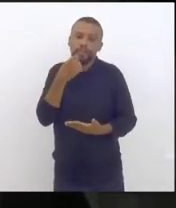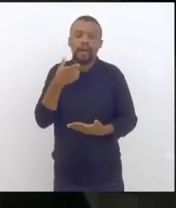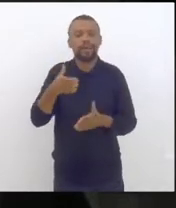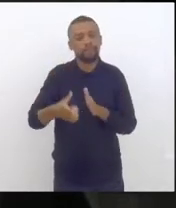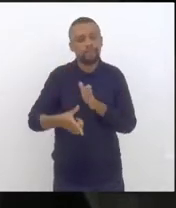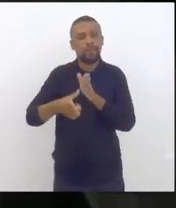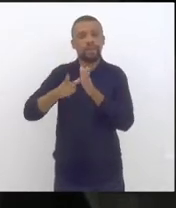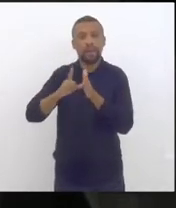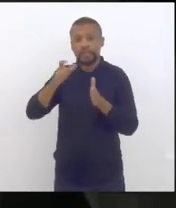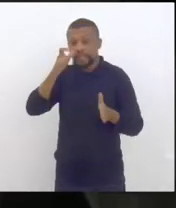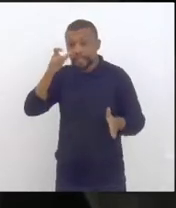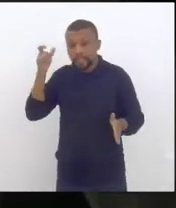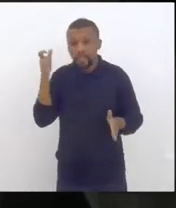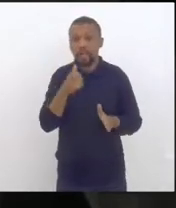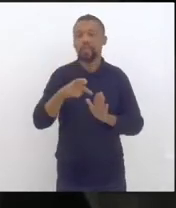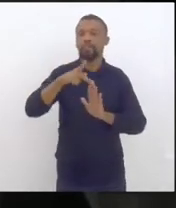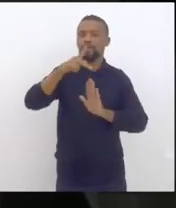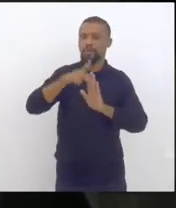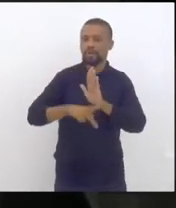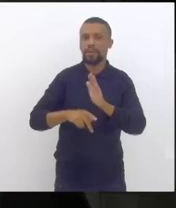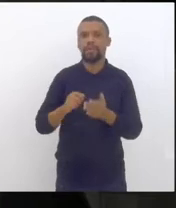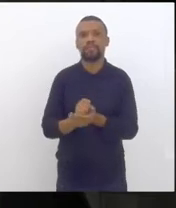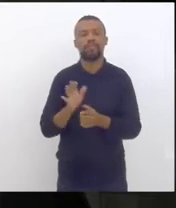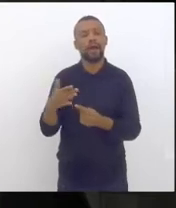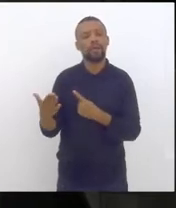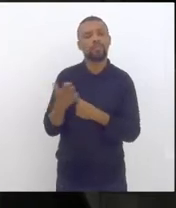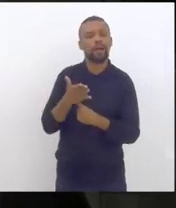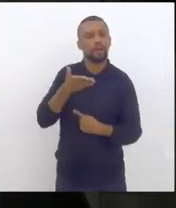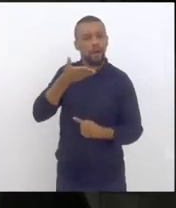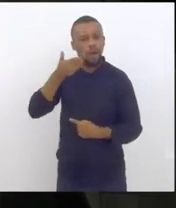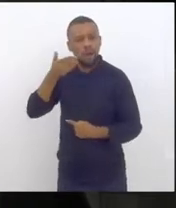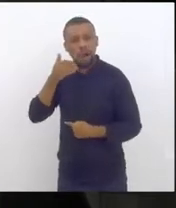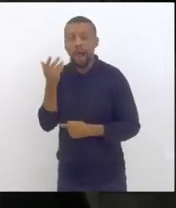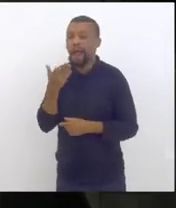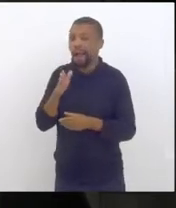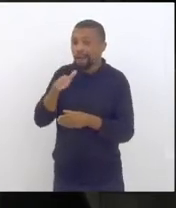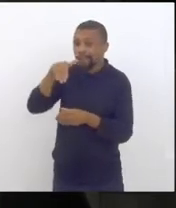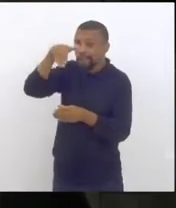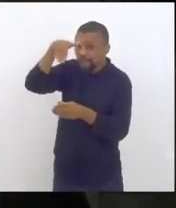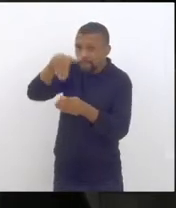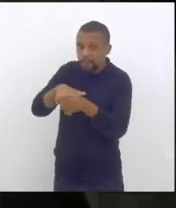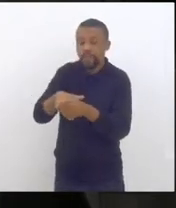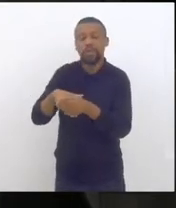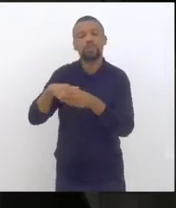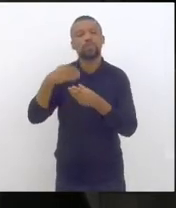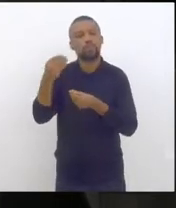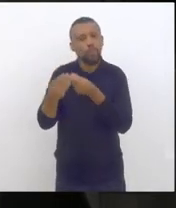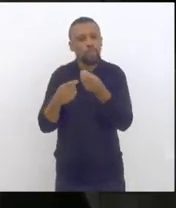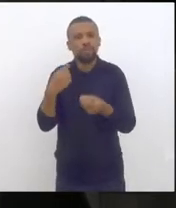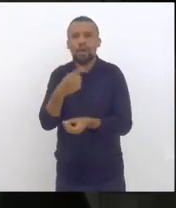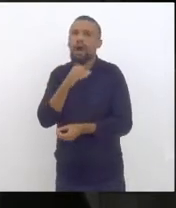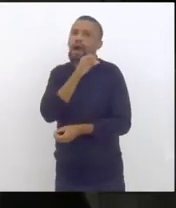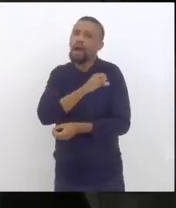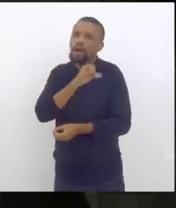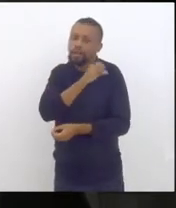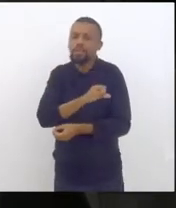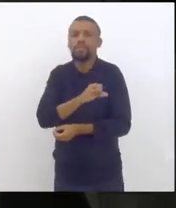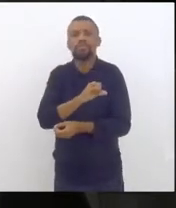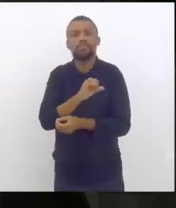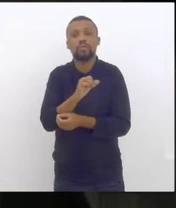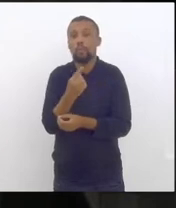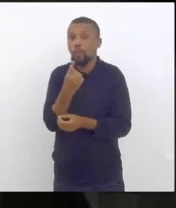previamente que se interessarem pelo projeto ajudarem a pessoal EA votá-lo de modo que a gente possa ter no Rio de Janeiro como o comum dos